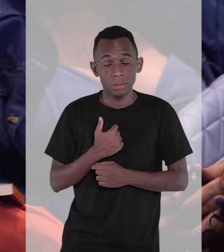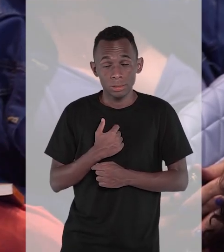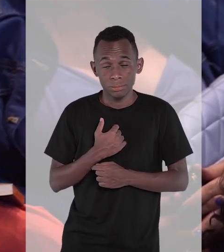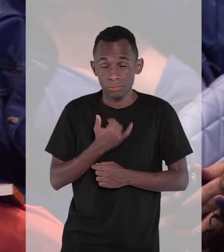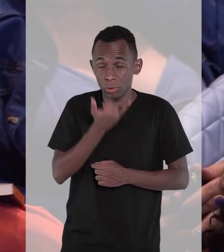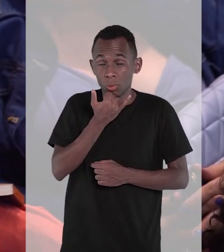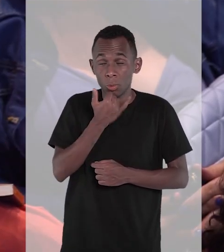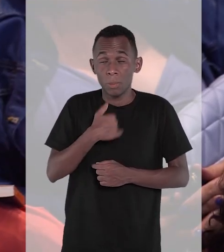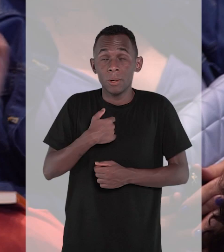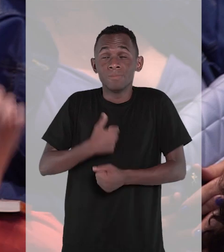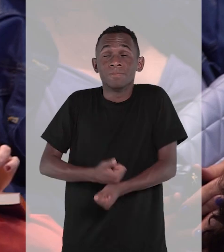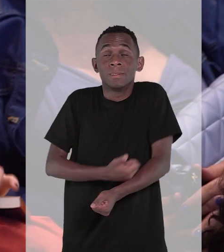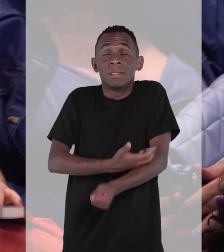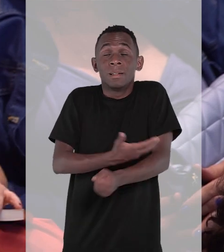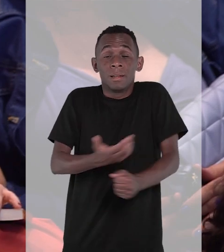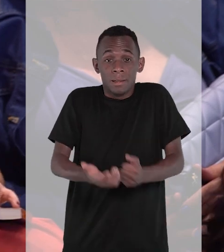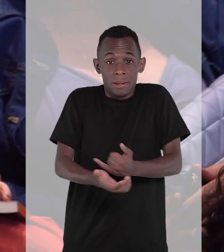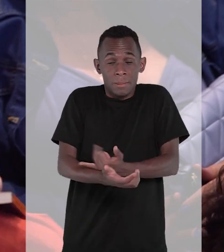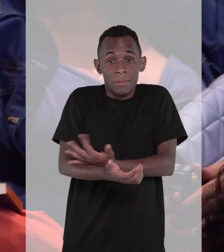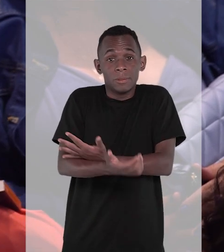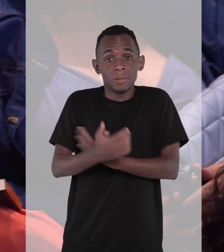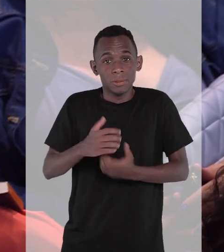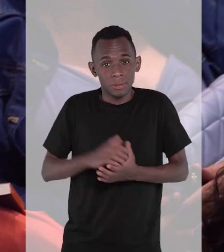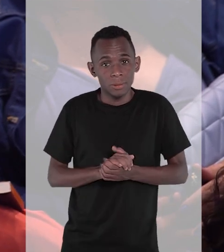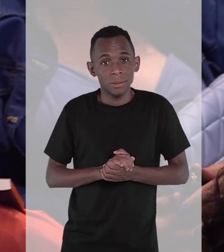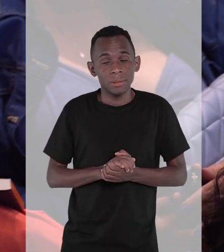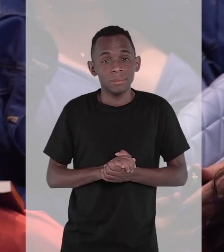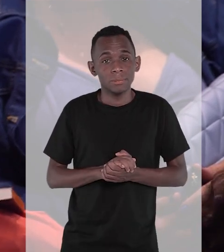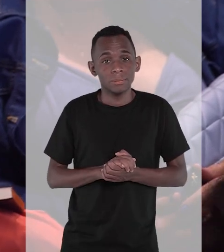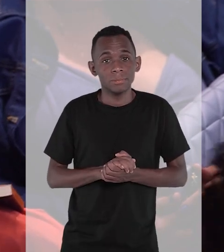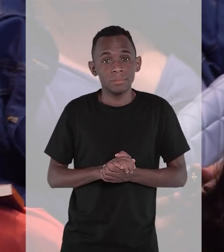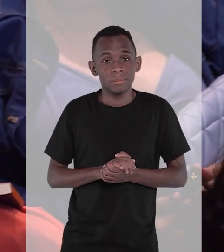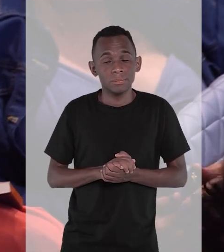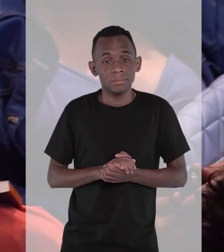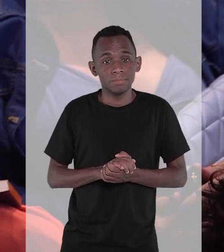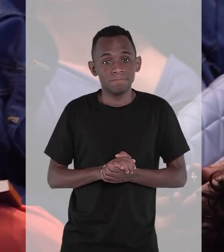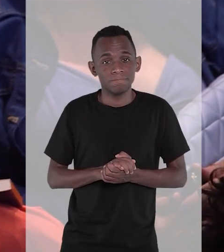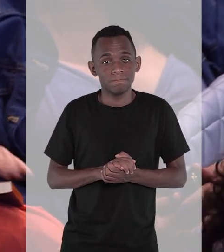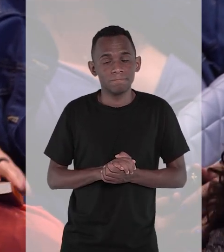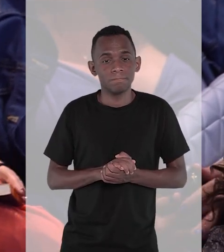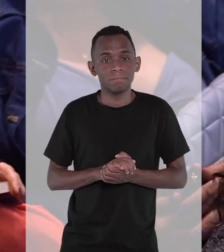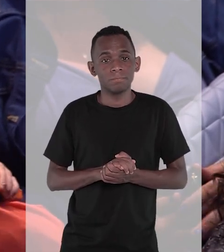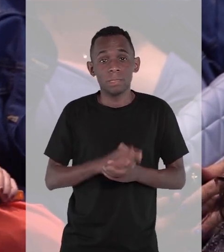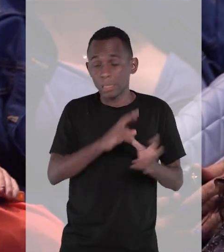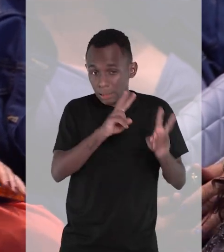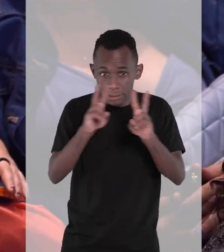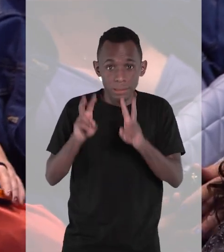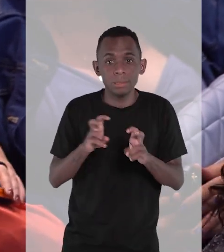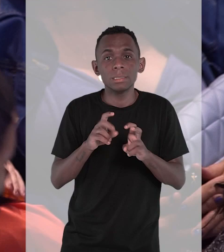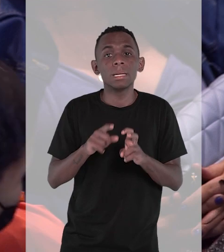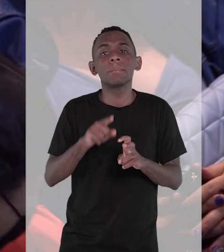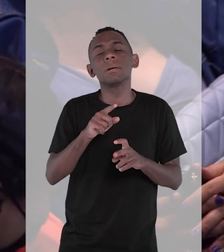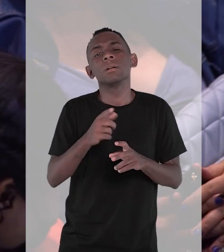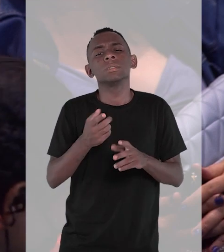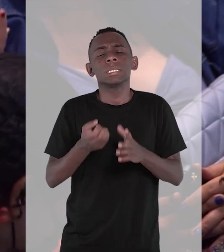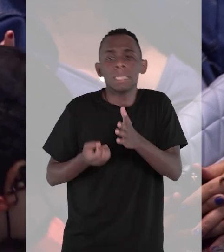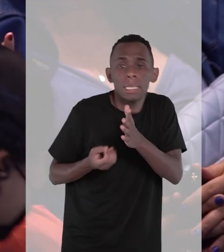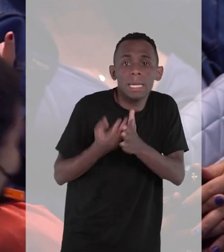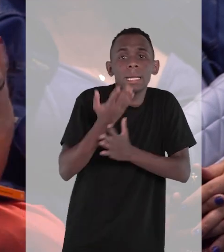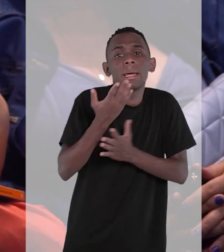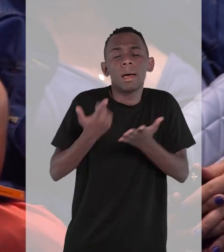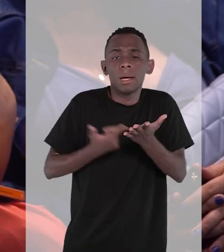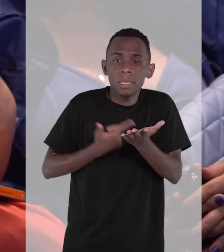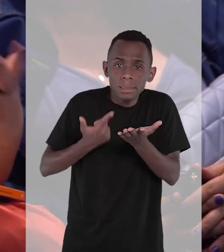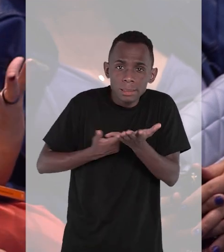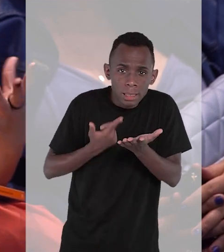eu acho que até me perdi, estou um pouco emocionada. Me desculpe. Bonitinha. Sobre as letras das músicas. Então. E aí, sobre assim, o seu